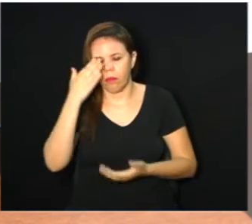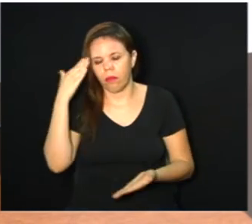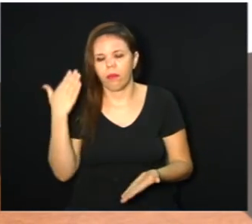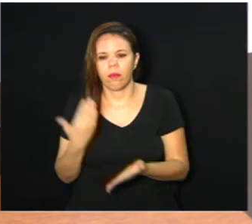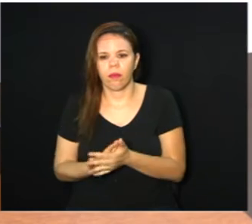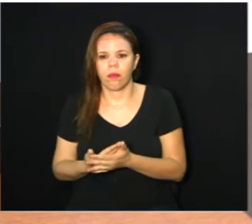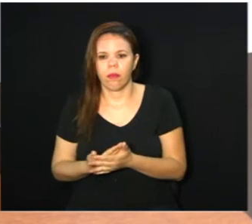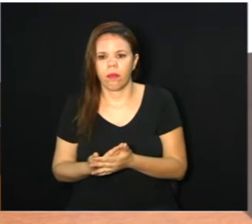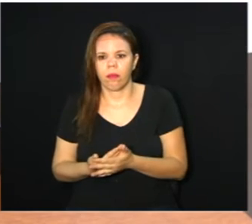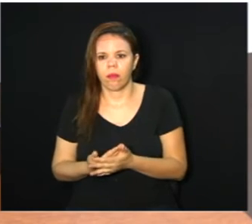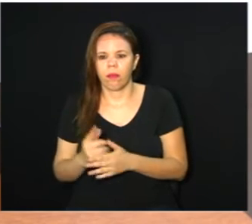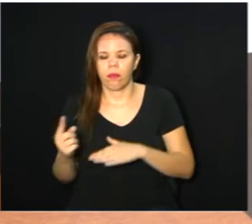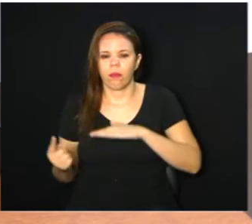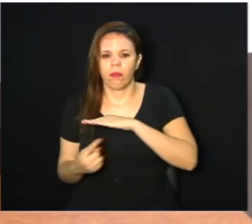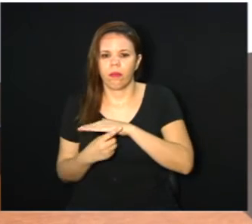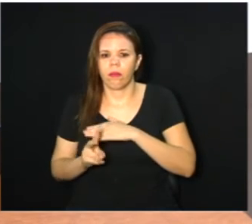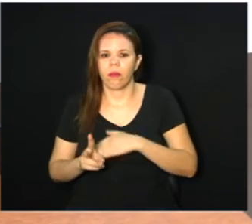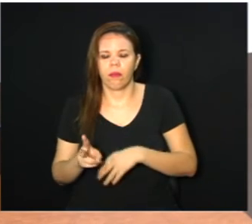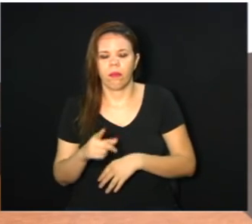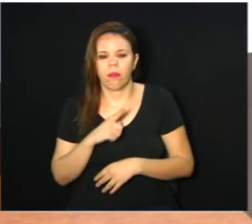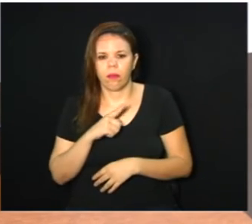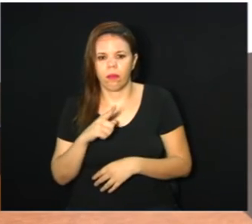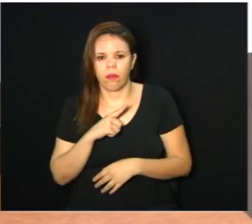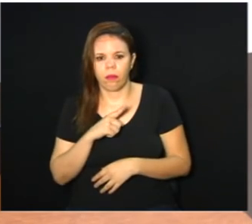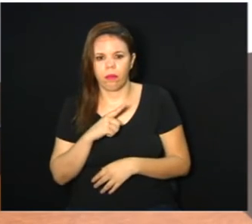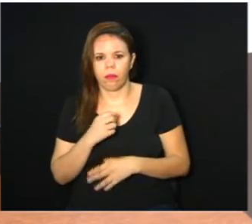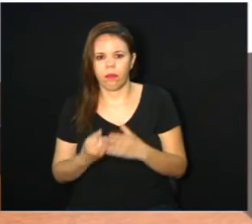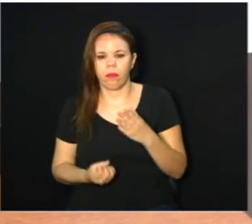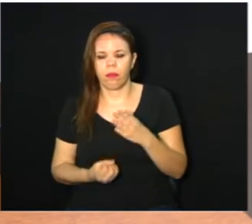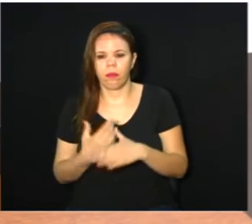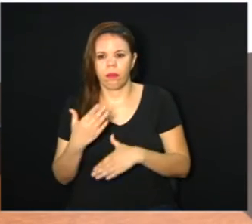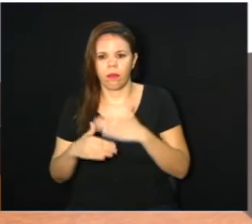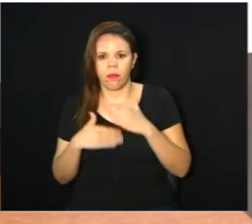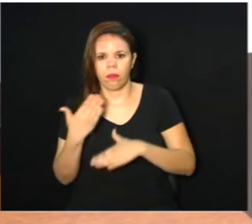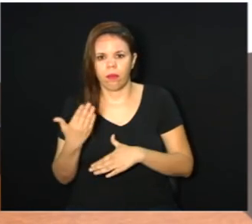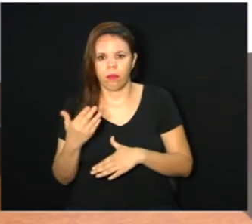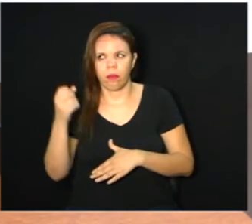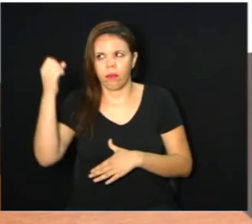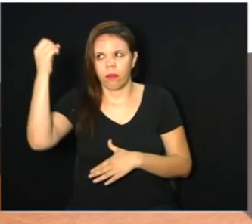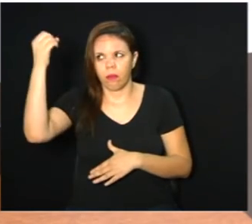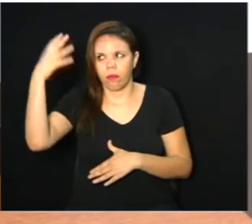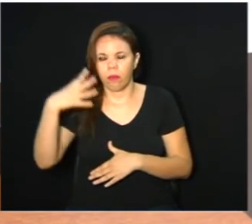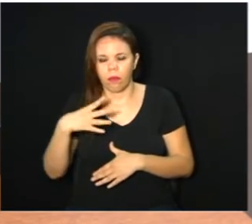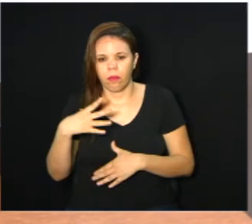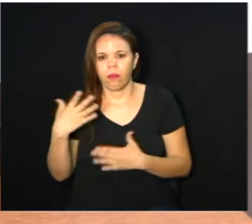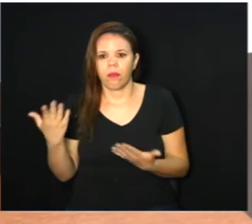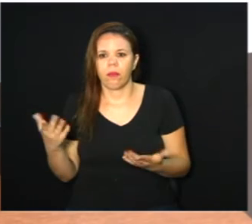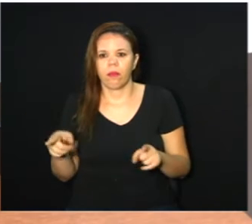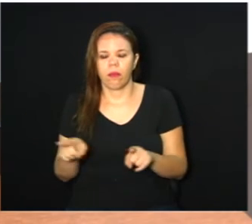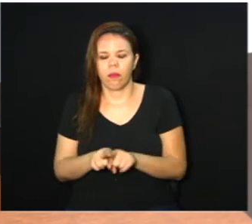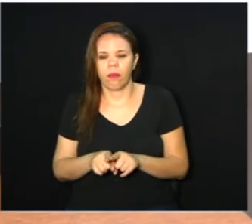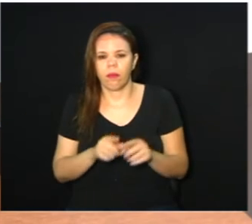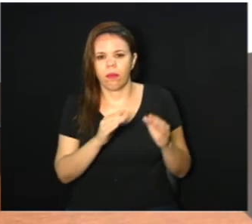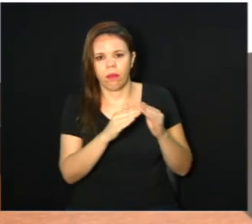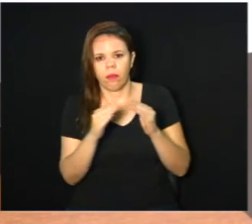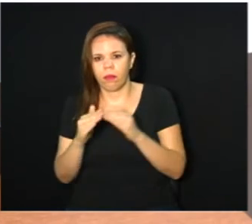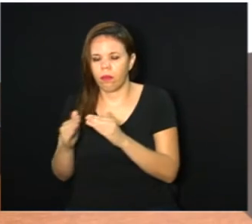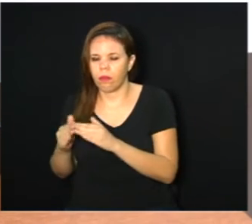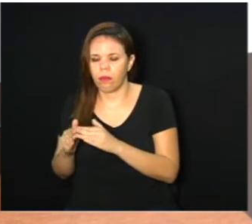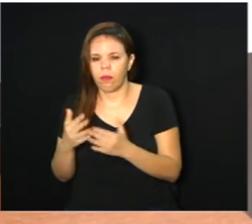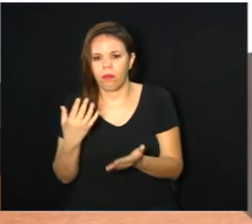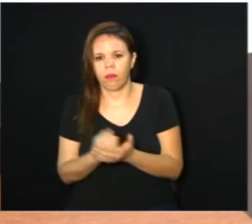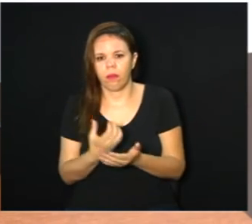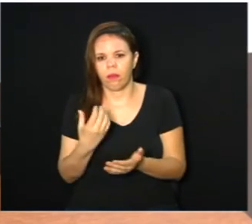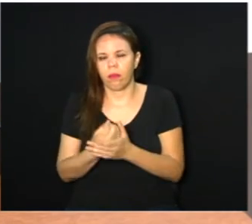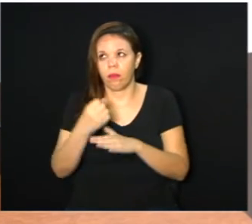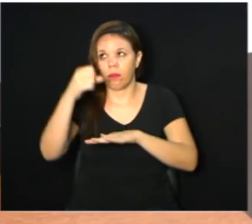essa vertente do consumidor cada vez mais ter geração solar fotovoltaica ou qualquer que seja na sua residência, armazenamento de energia,